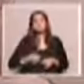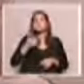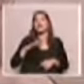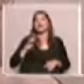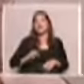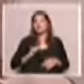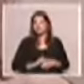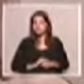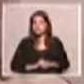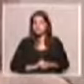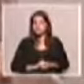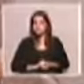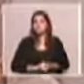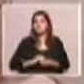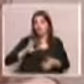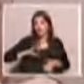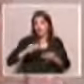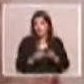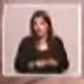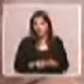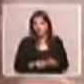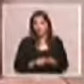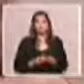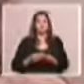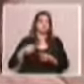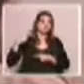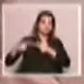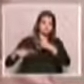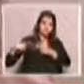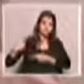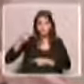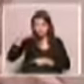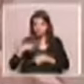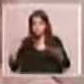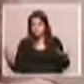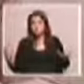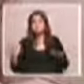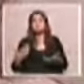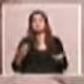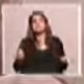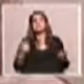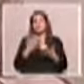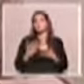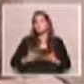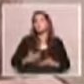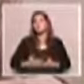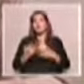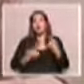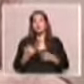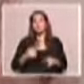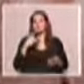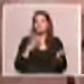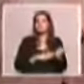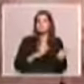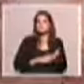Sim, relativamente ao queijo tradicional, realmente houve alguns estudos que começam a